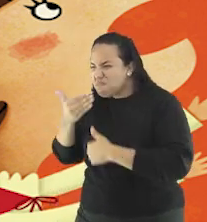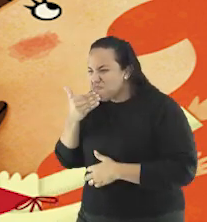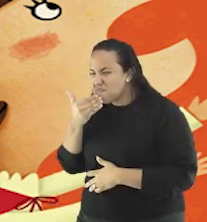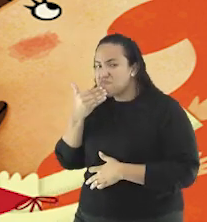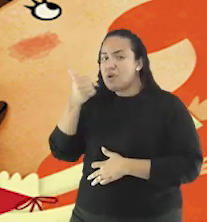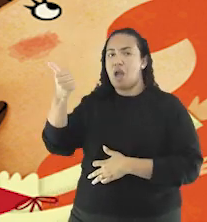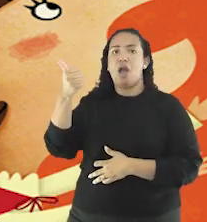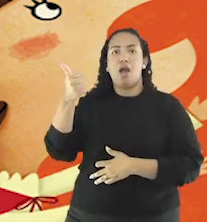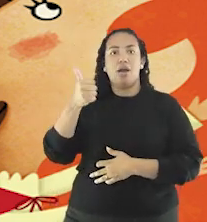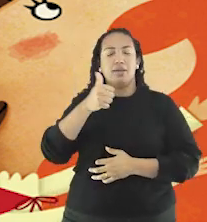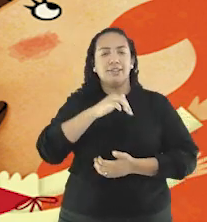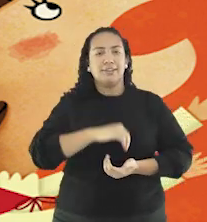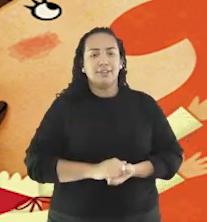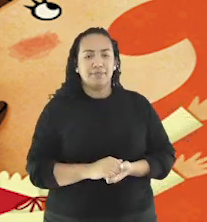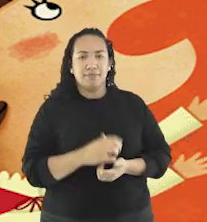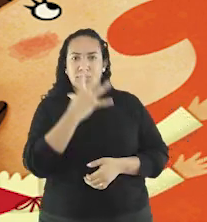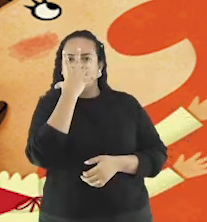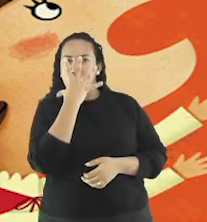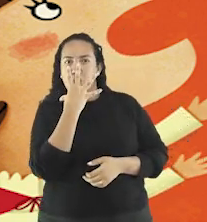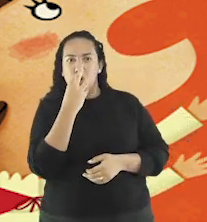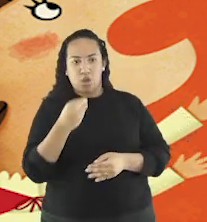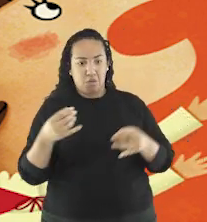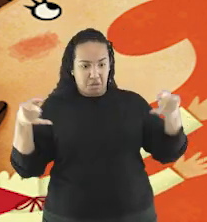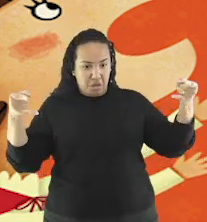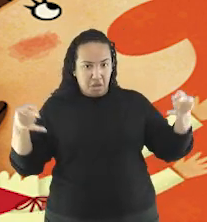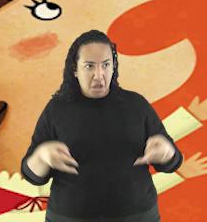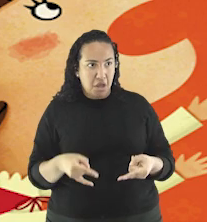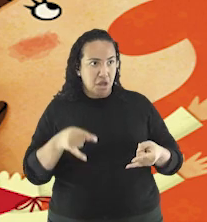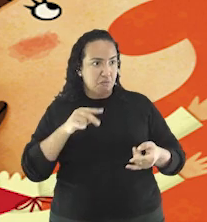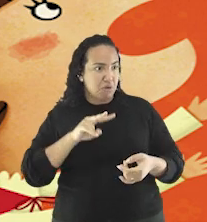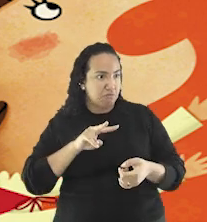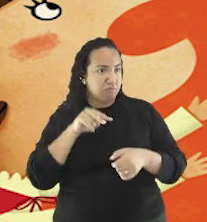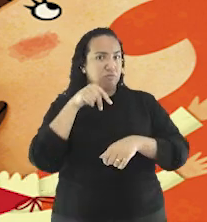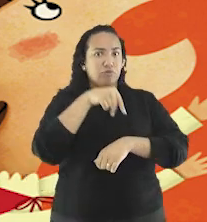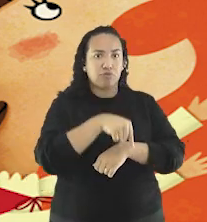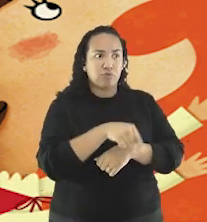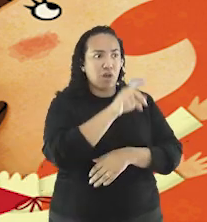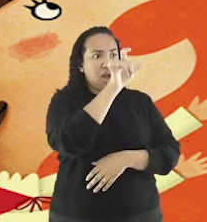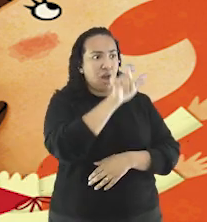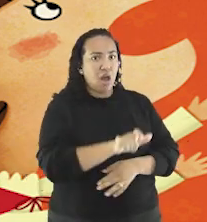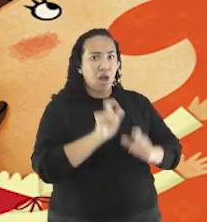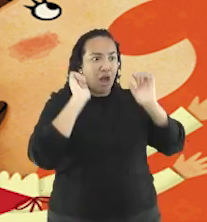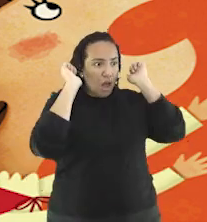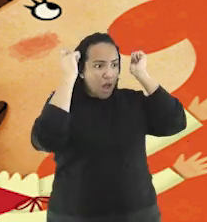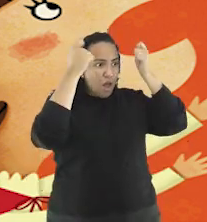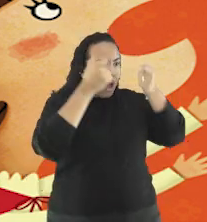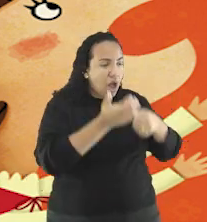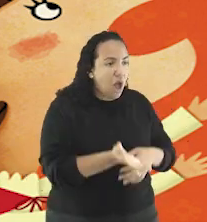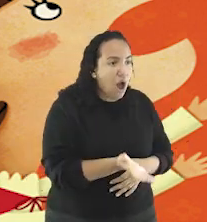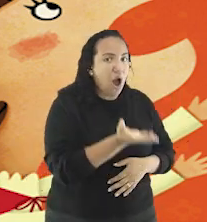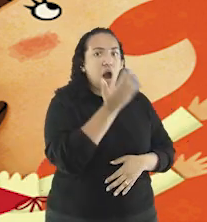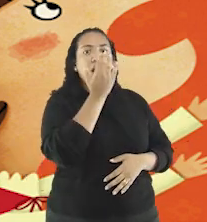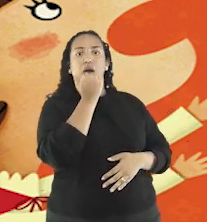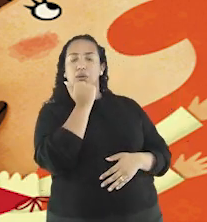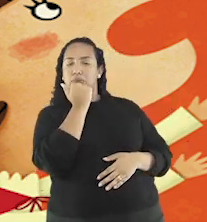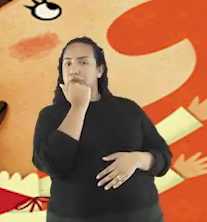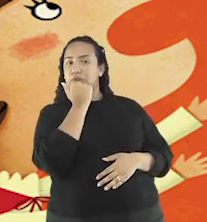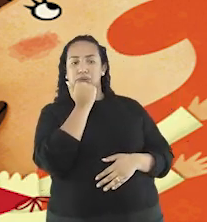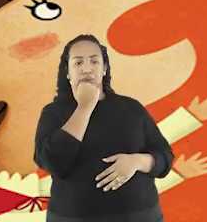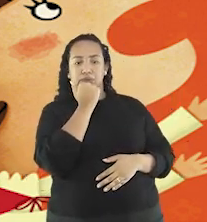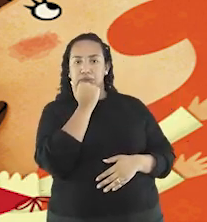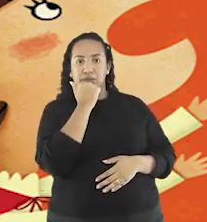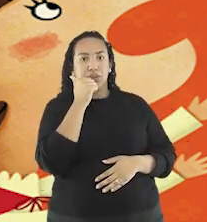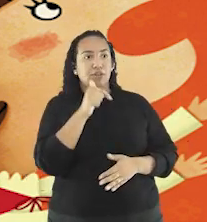comer melhor. O lobo saltou da cama e engoliu a Chapeuzinho Vermelho, sem que